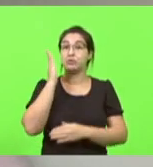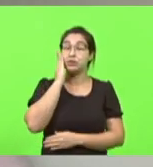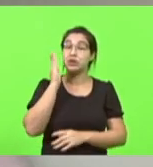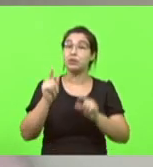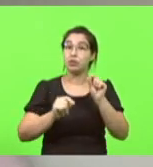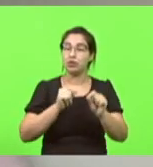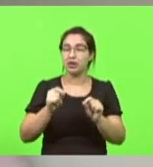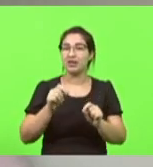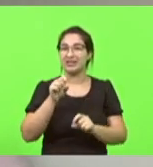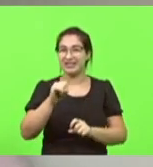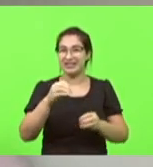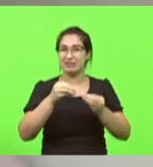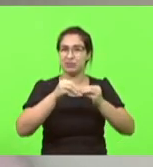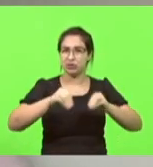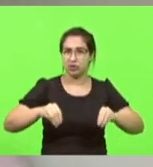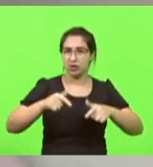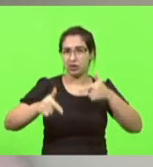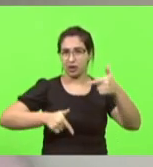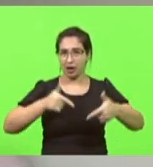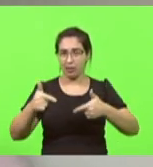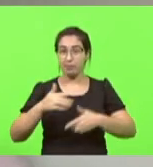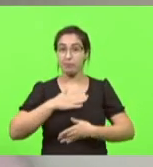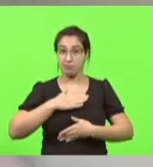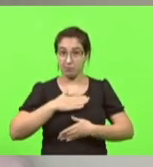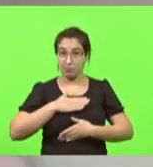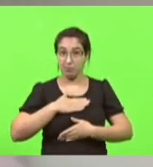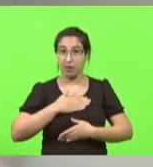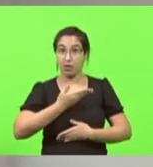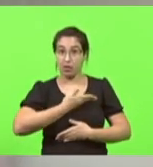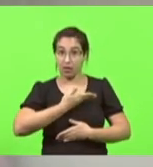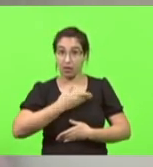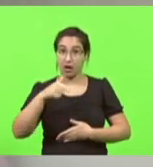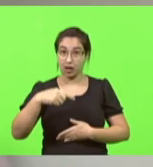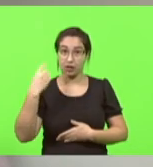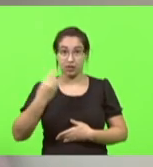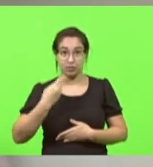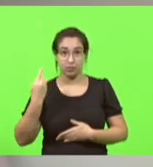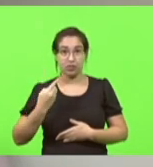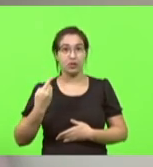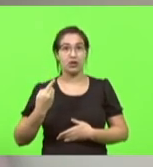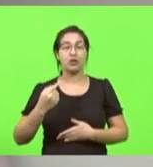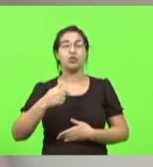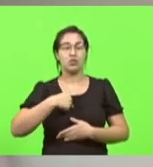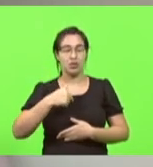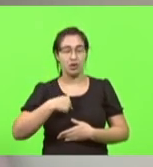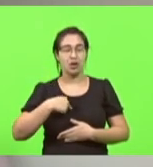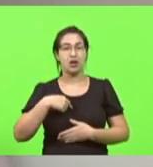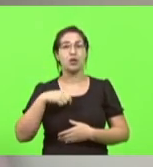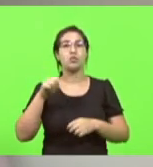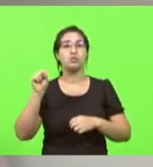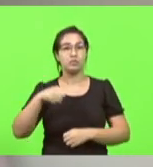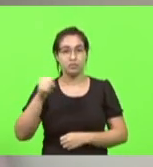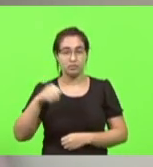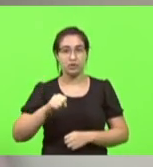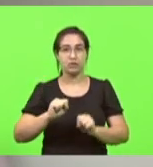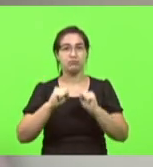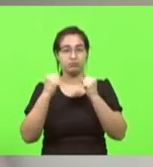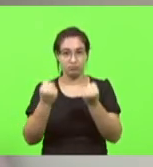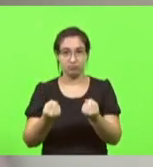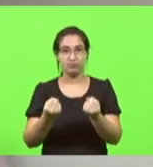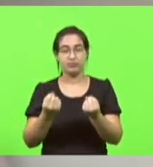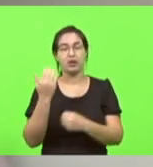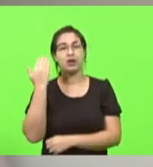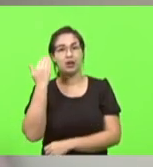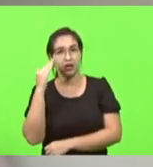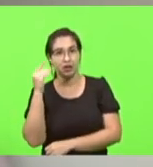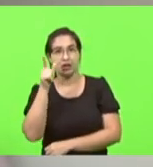prejudicarem o trabalho de um colega meu parlamentar, seja em Santa Catarina ou no Brasil, farei sim esse tipo de defesa. Então, entendendo o deputado